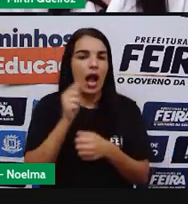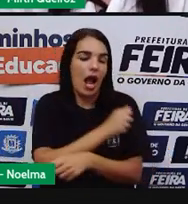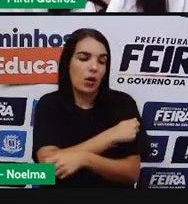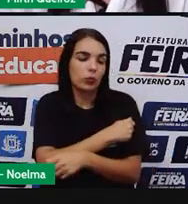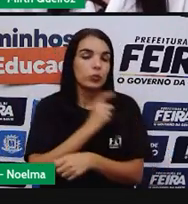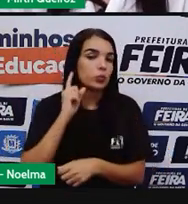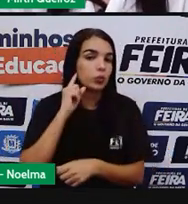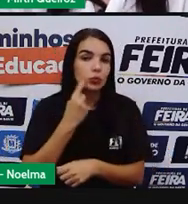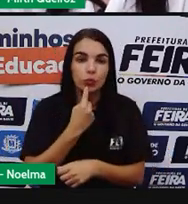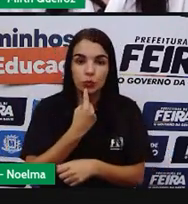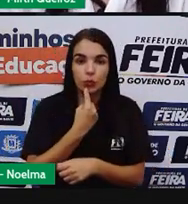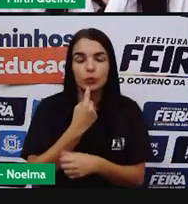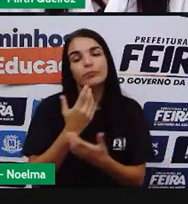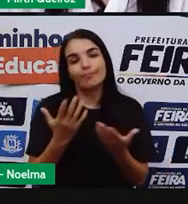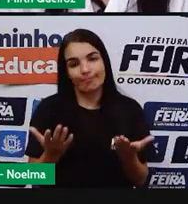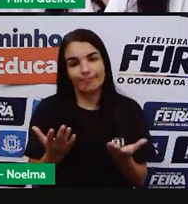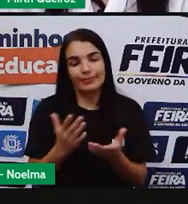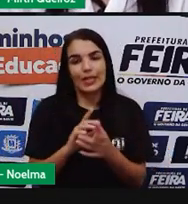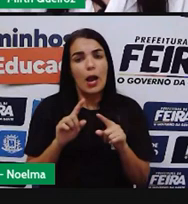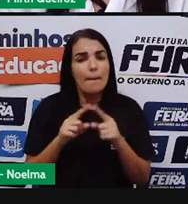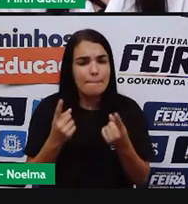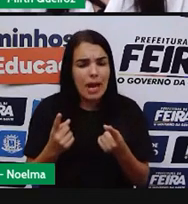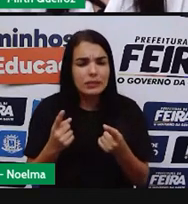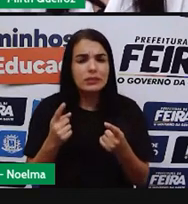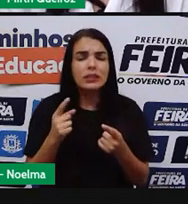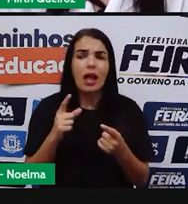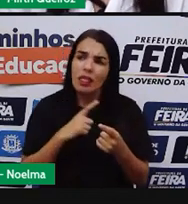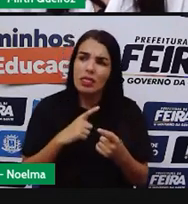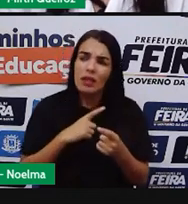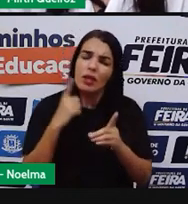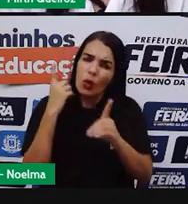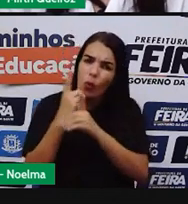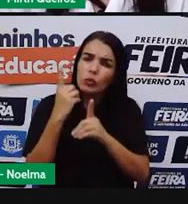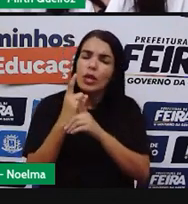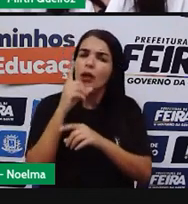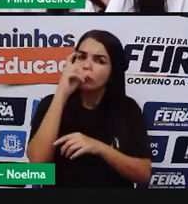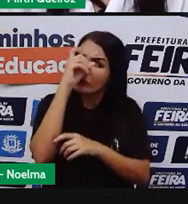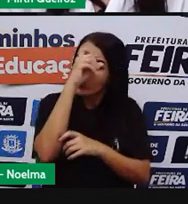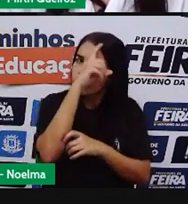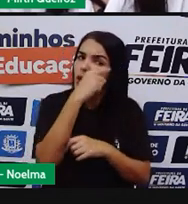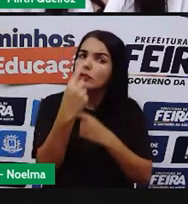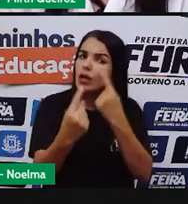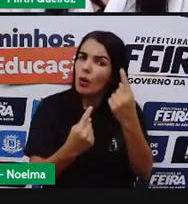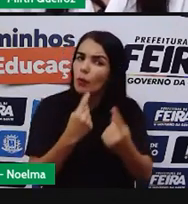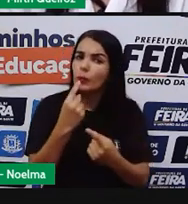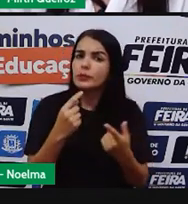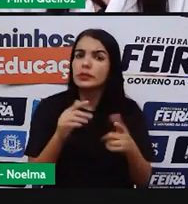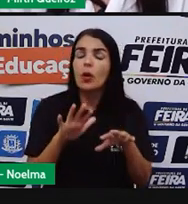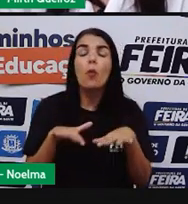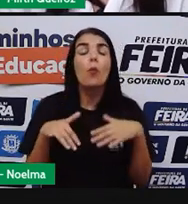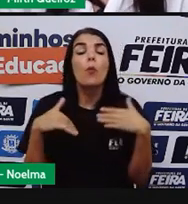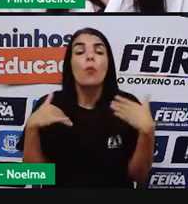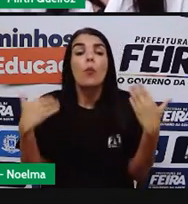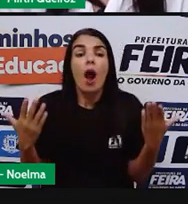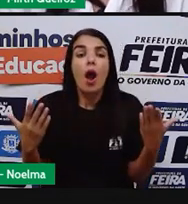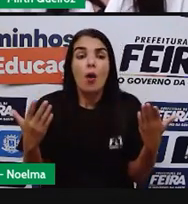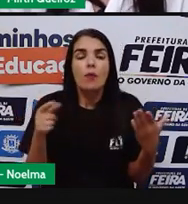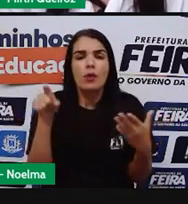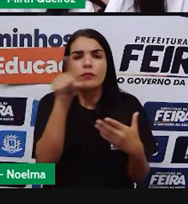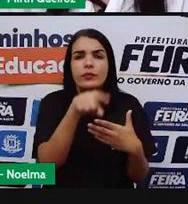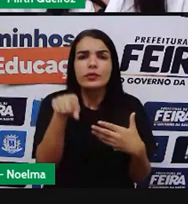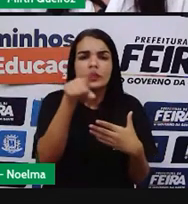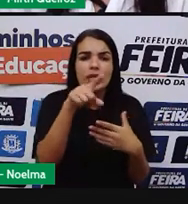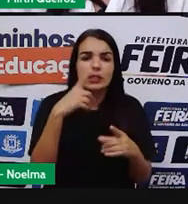surdos. Mas mesmo assim a gente encontrou aí algumas dificuldades, né? Que dificuldades vocês encontraram